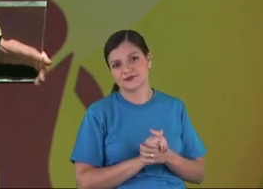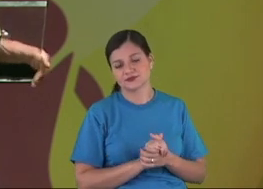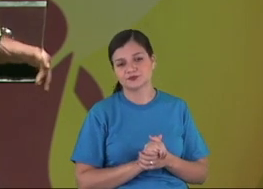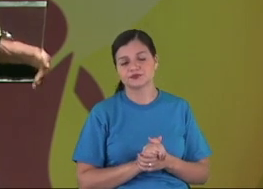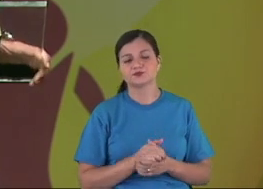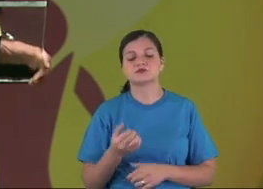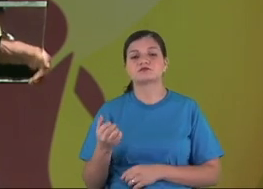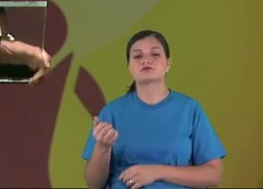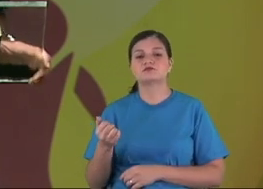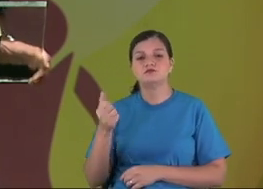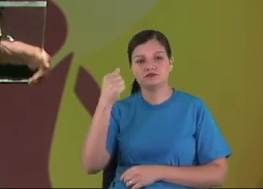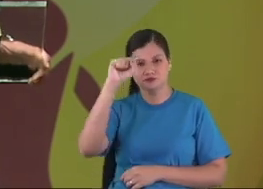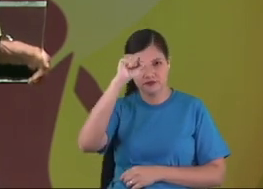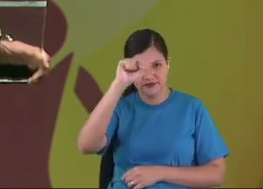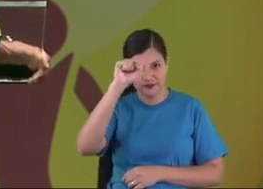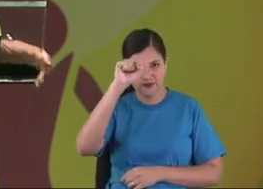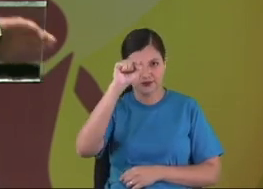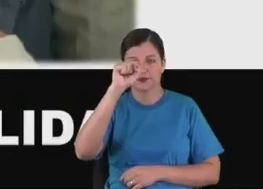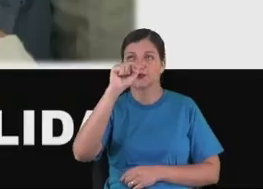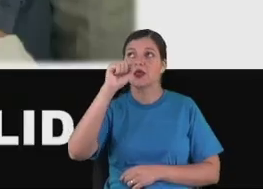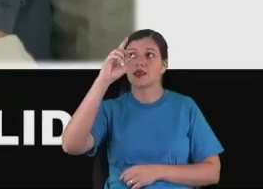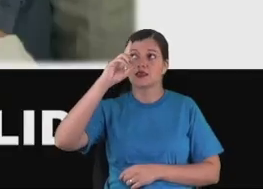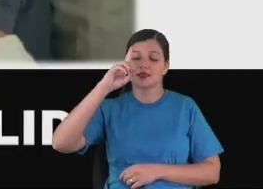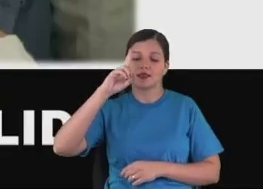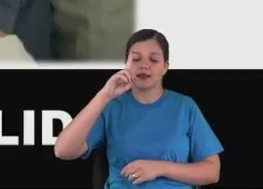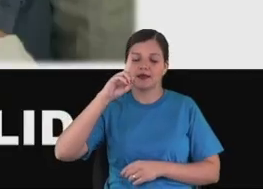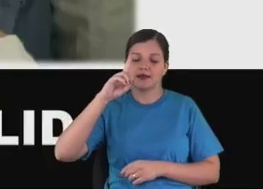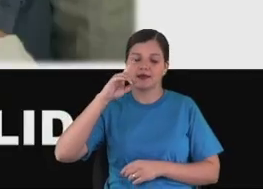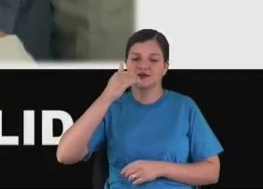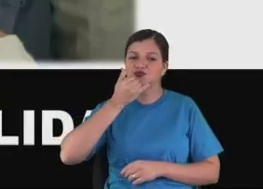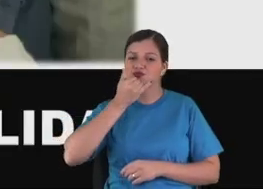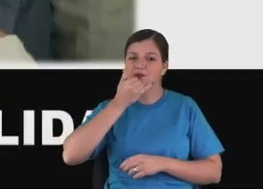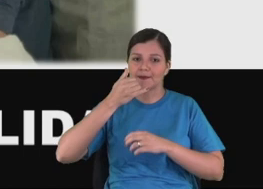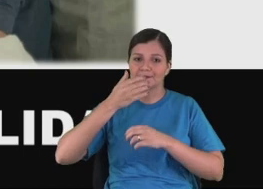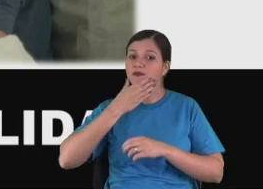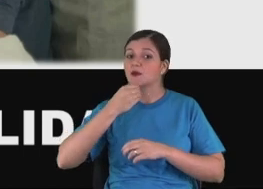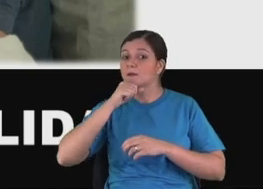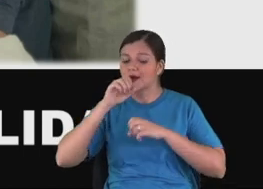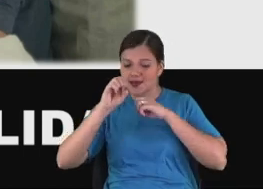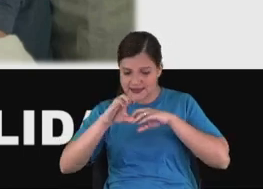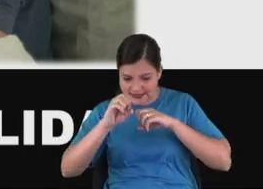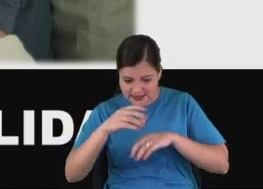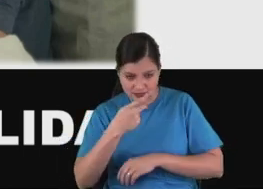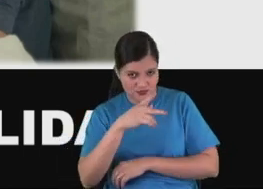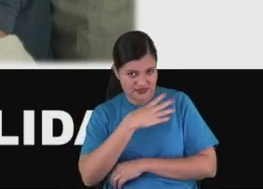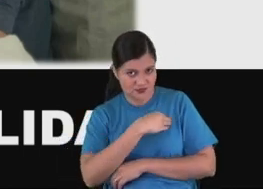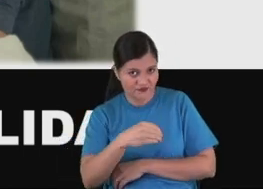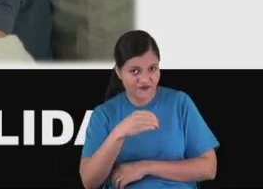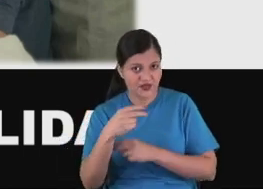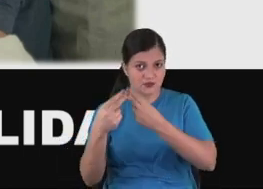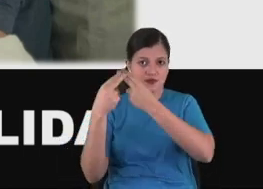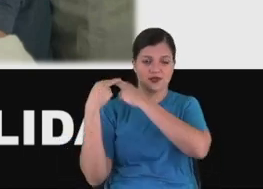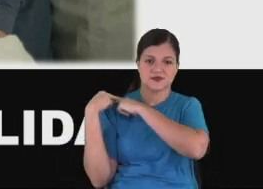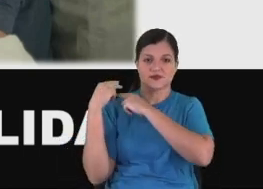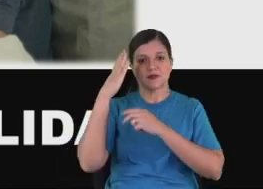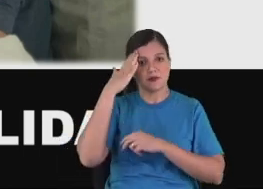8, ensine para o seu filho responsabilidade. Provérbios capítulo 6, versos 1 a 5.